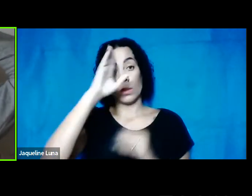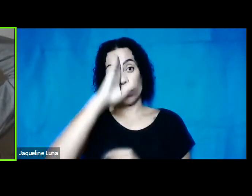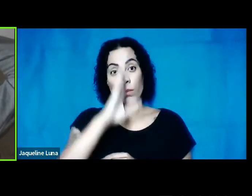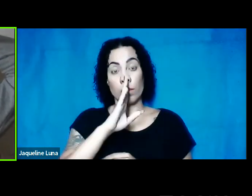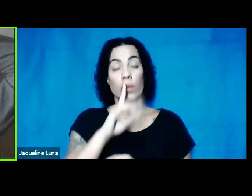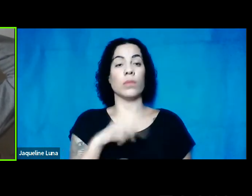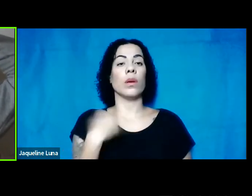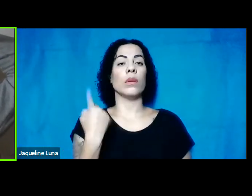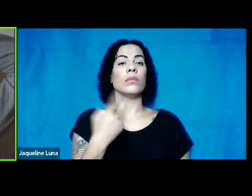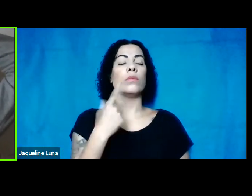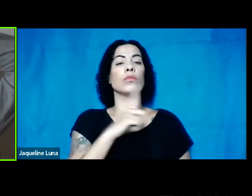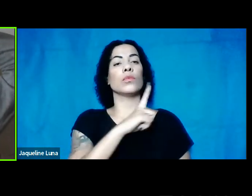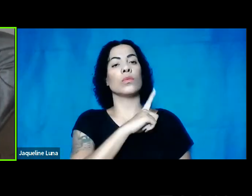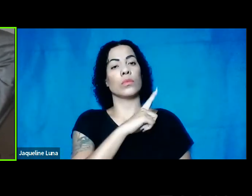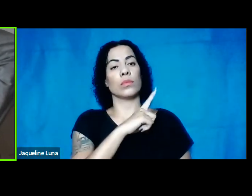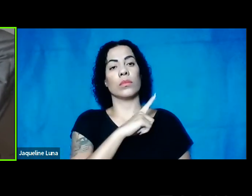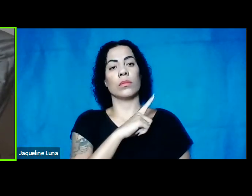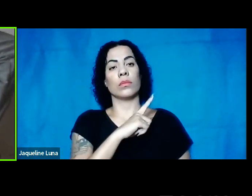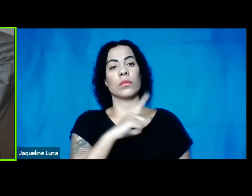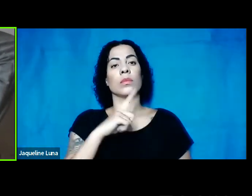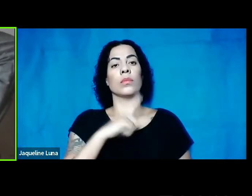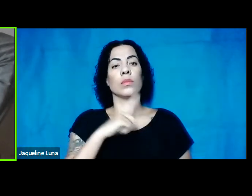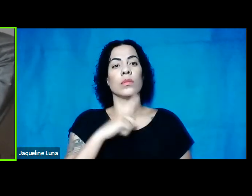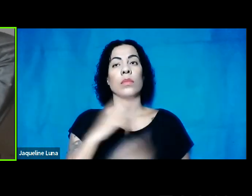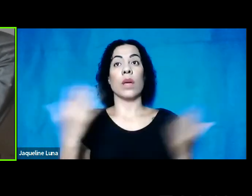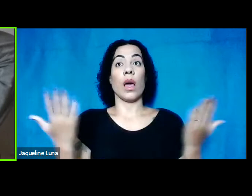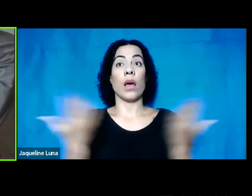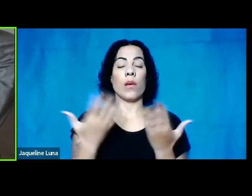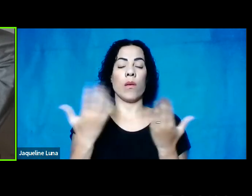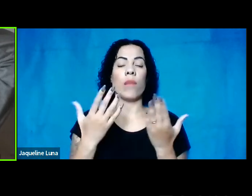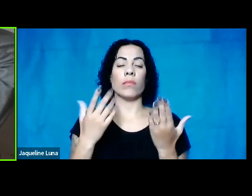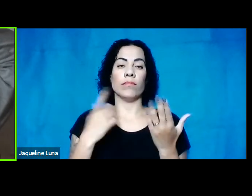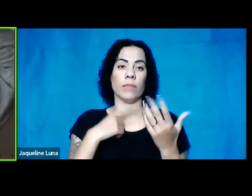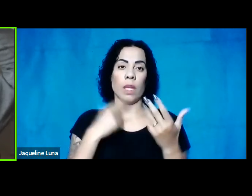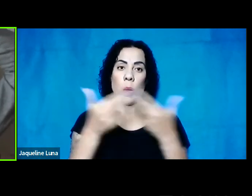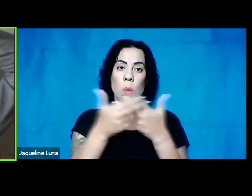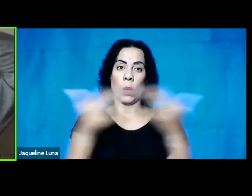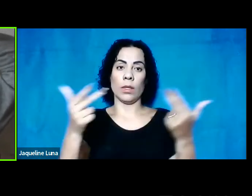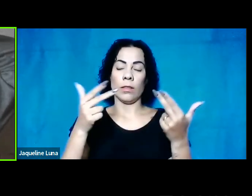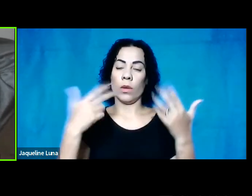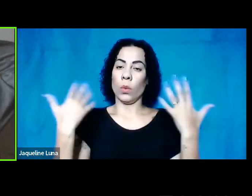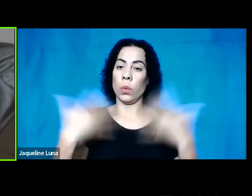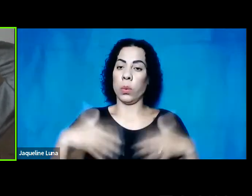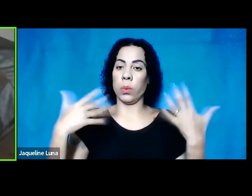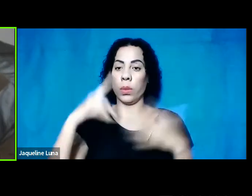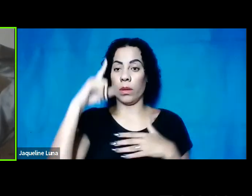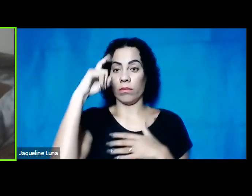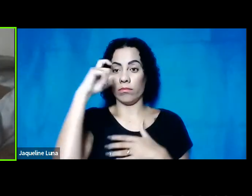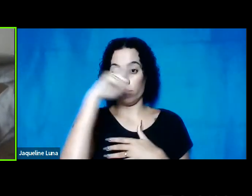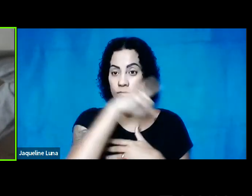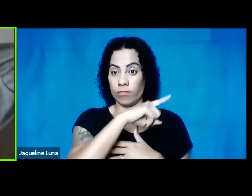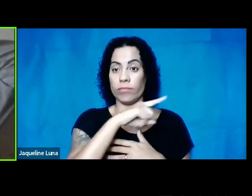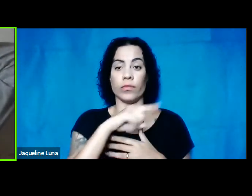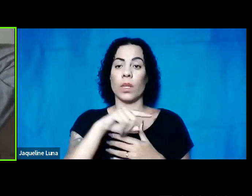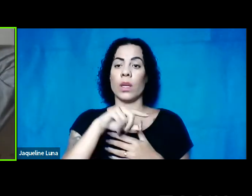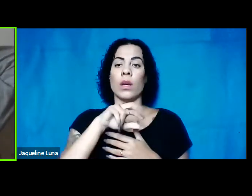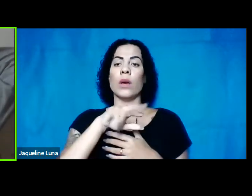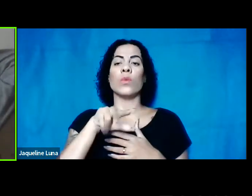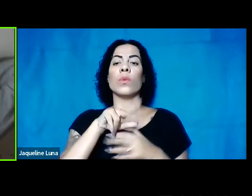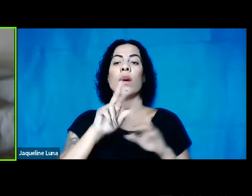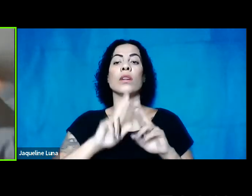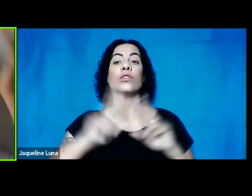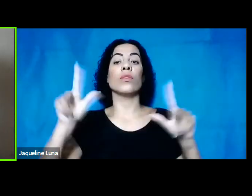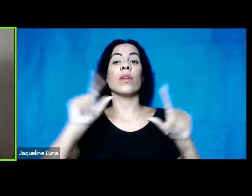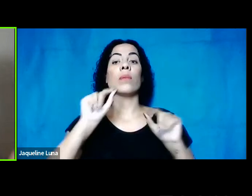gente tem um cenário árduo, né, pela frente. Ultimamente não é muito diferente para quem quer se dedicar